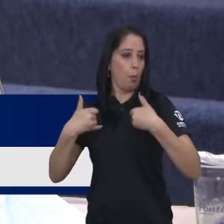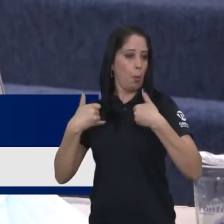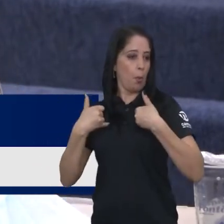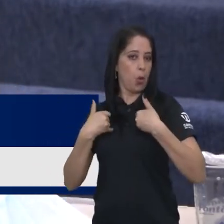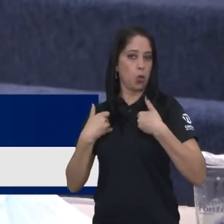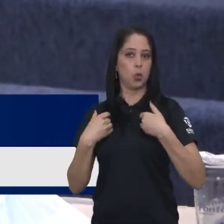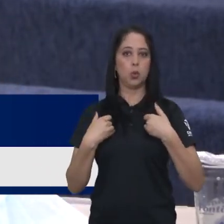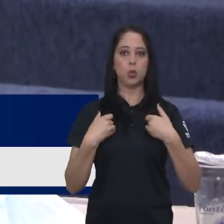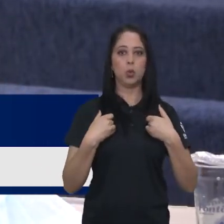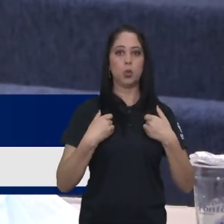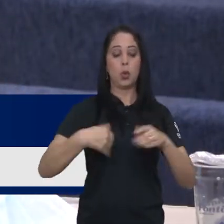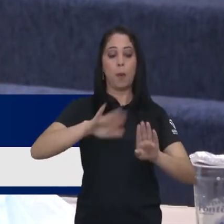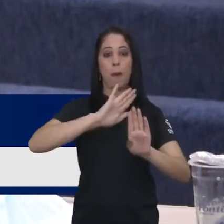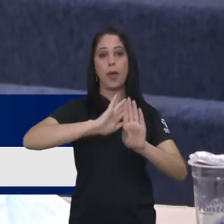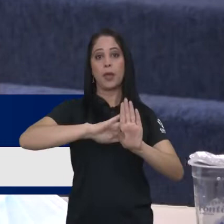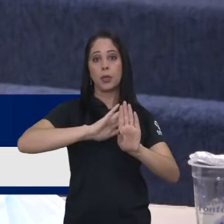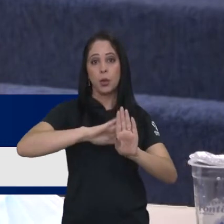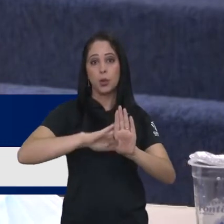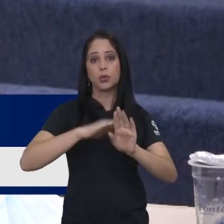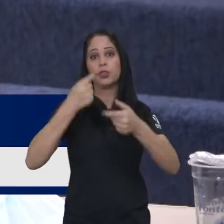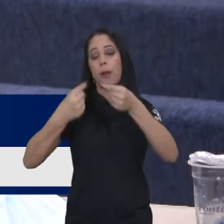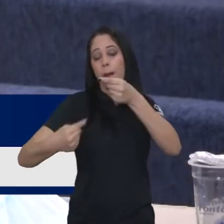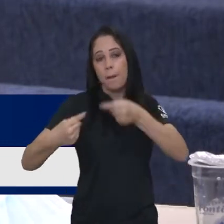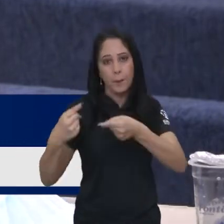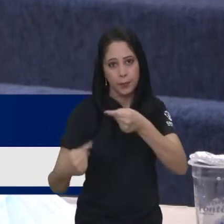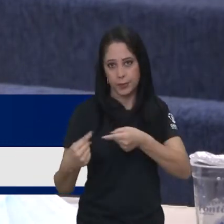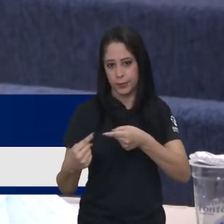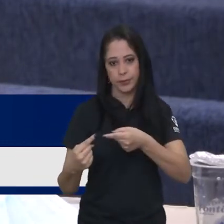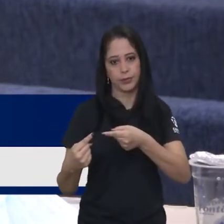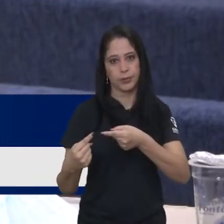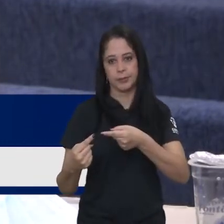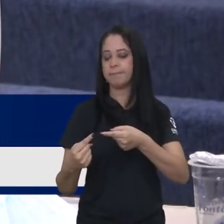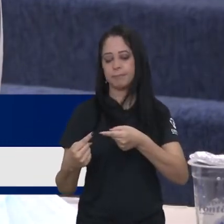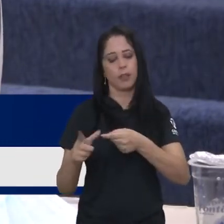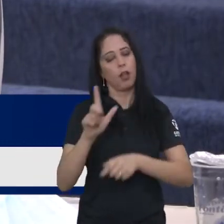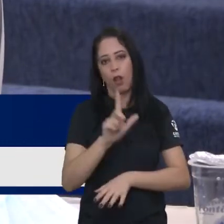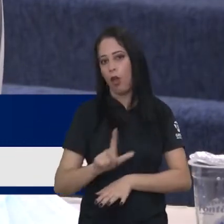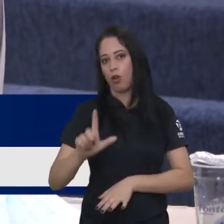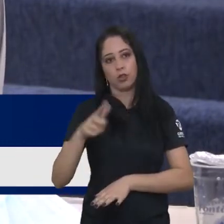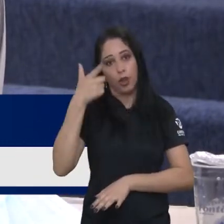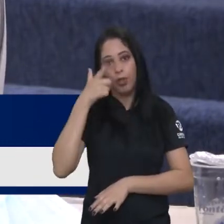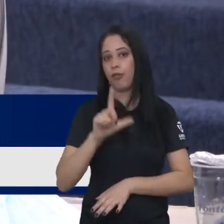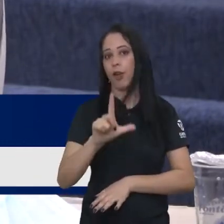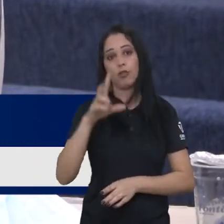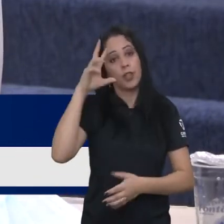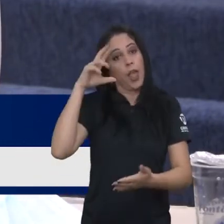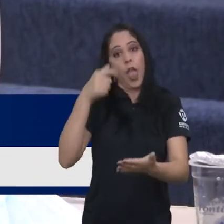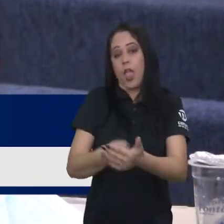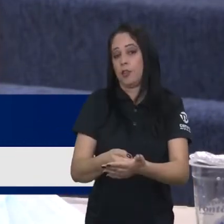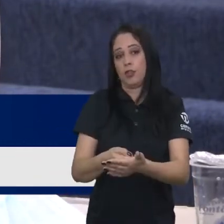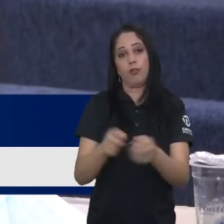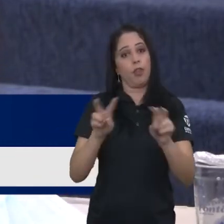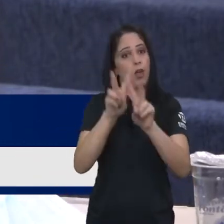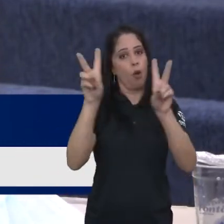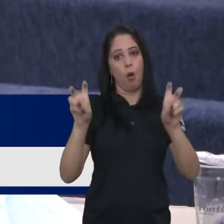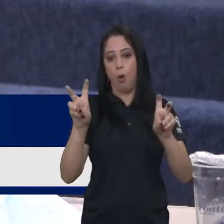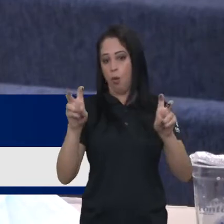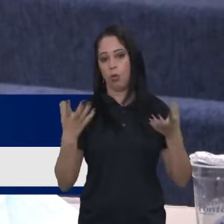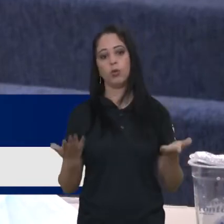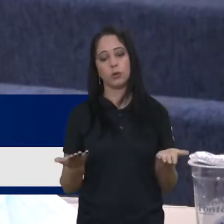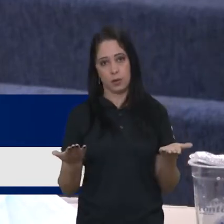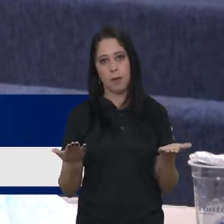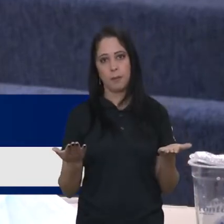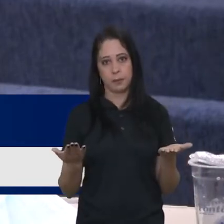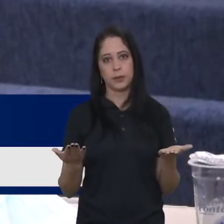no meio de uma questão dessa, nós não conseguiremos jamais resolver a principal questão